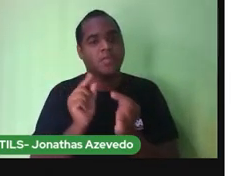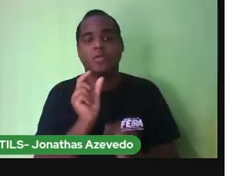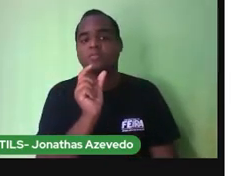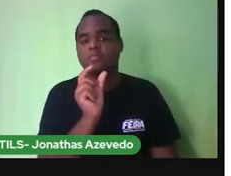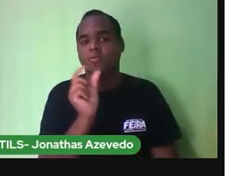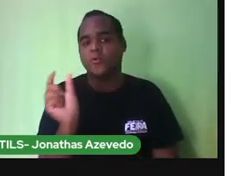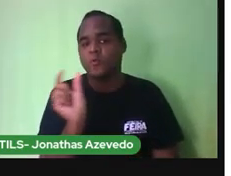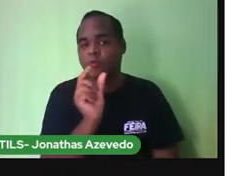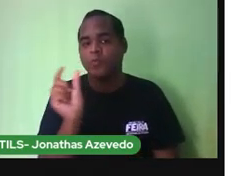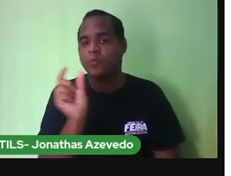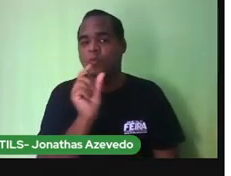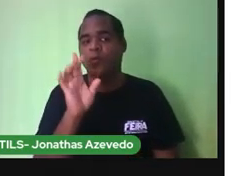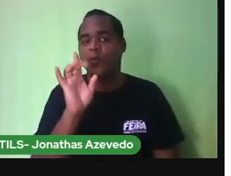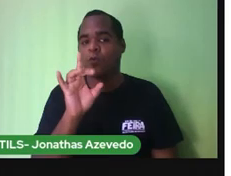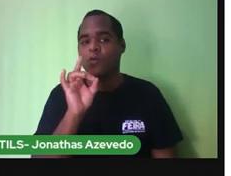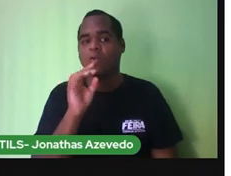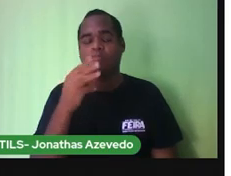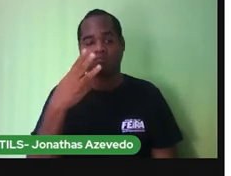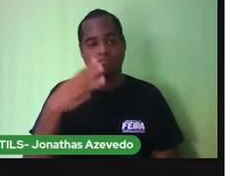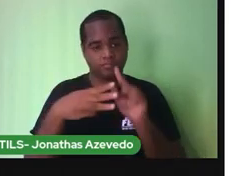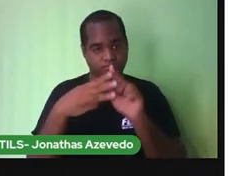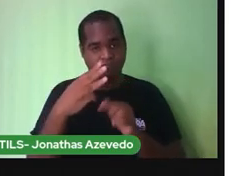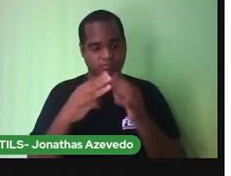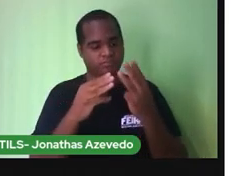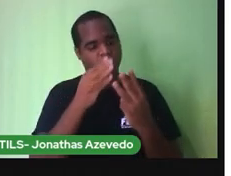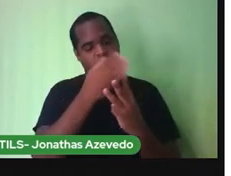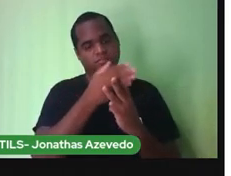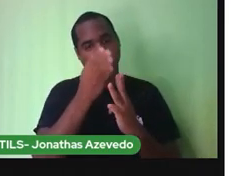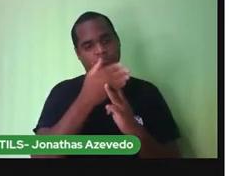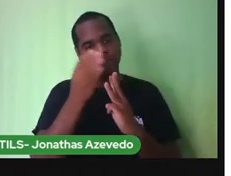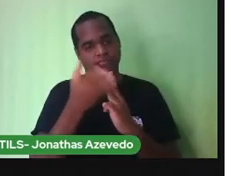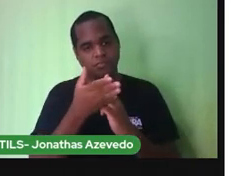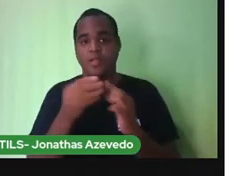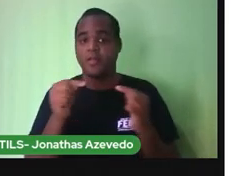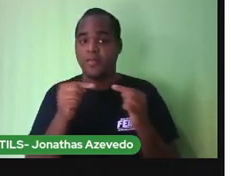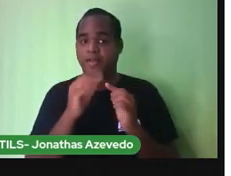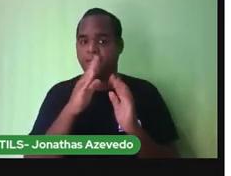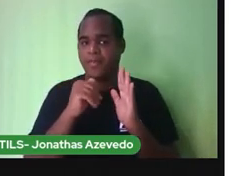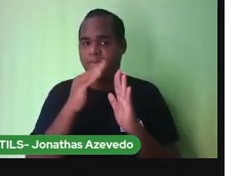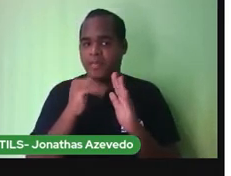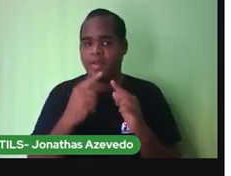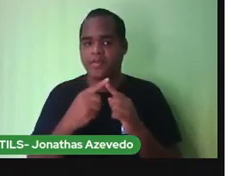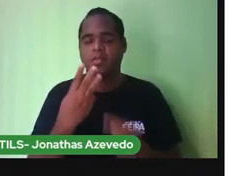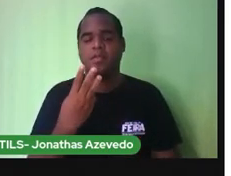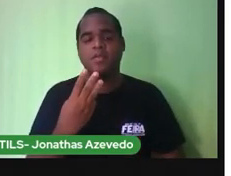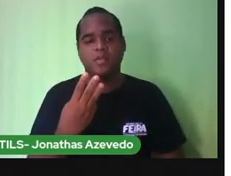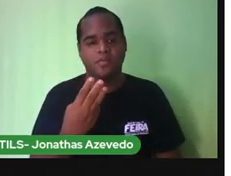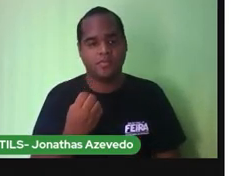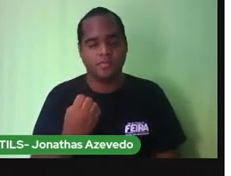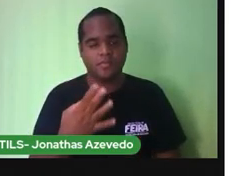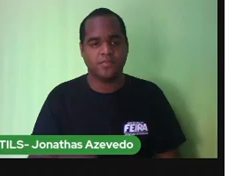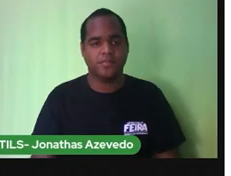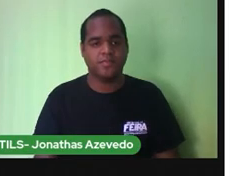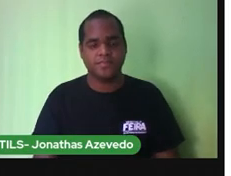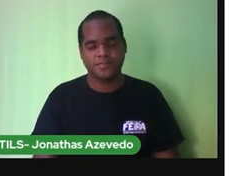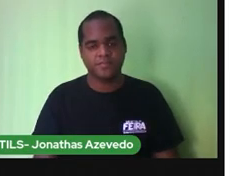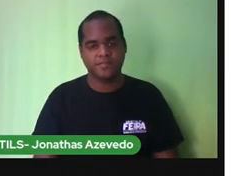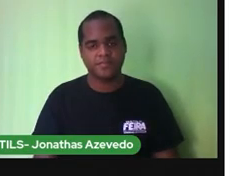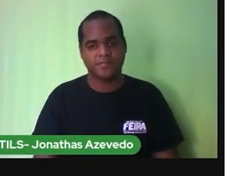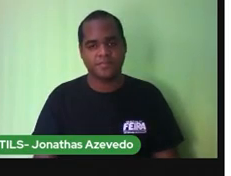quadradinhos a palavrinha com três sílabas Você pintou três quadradinhos e agora nós vamos ser já está